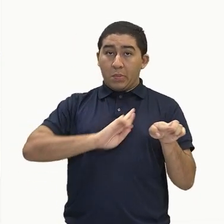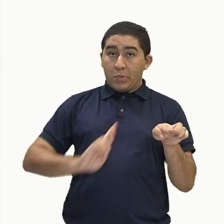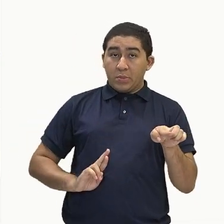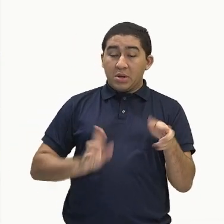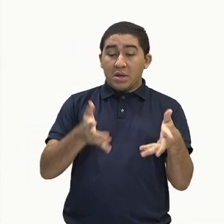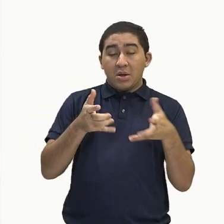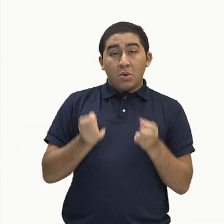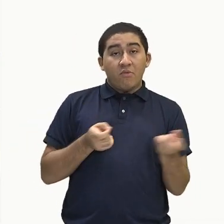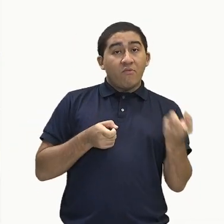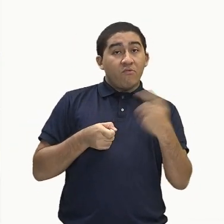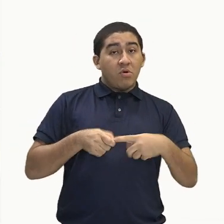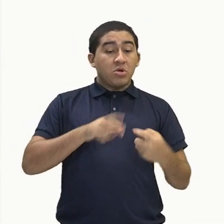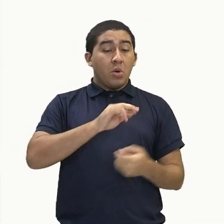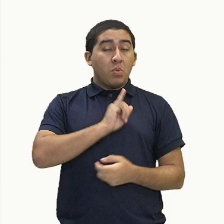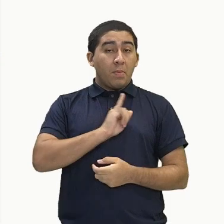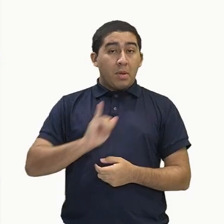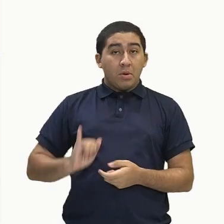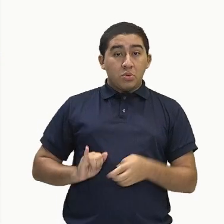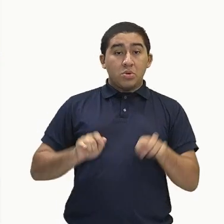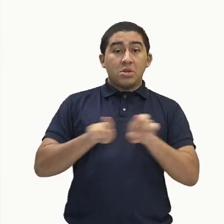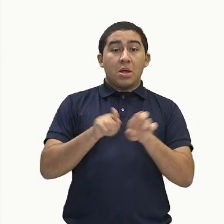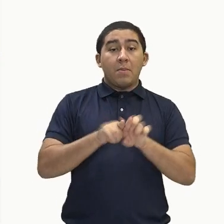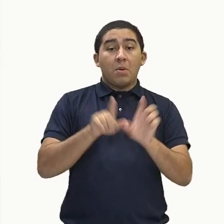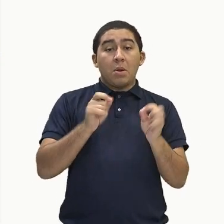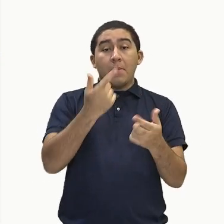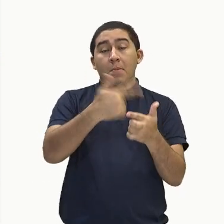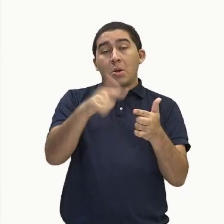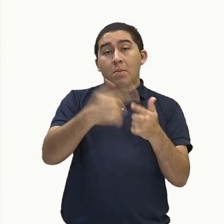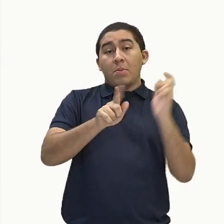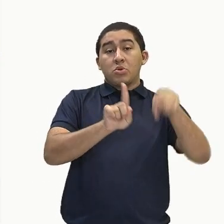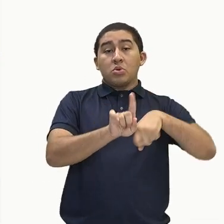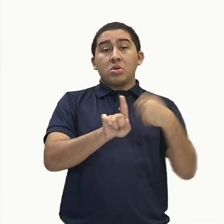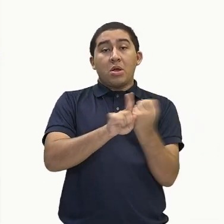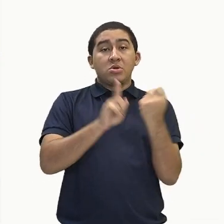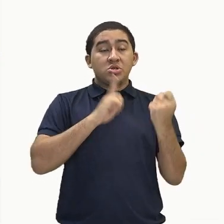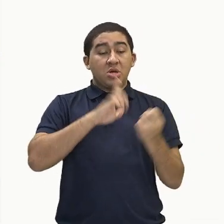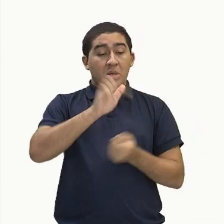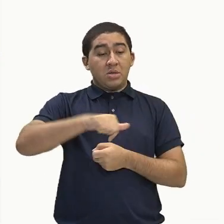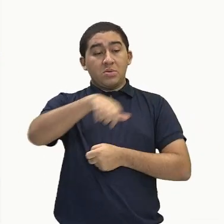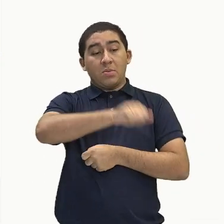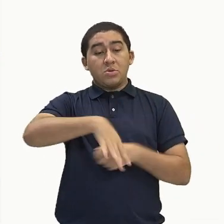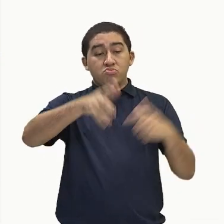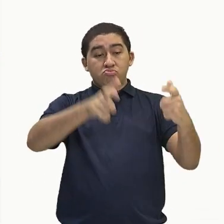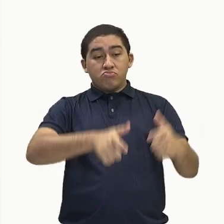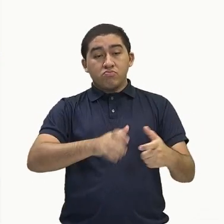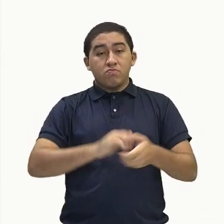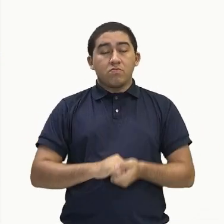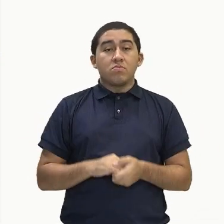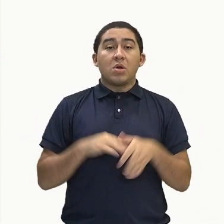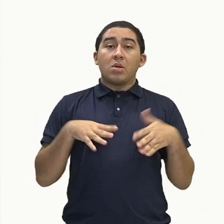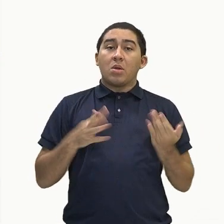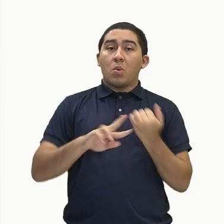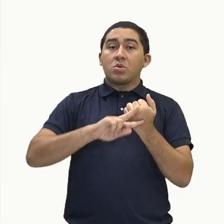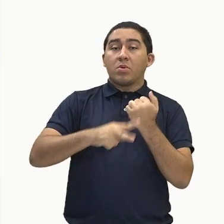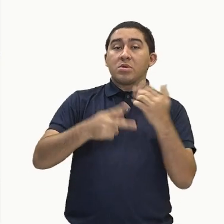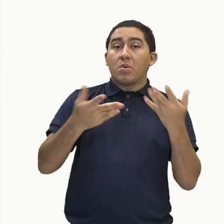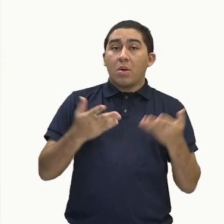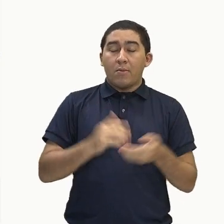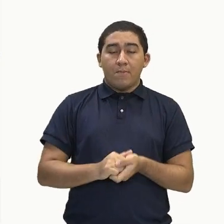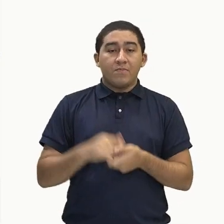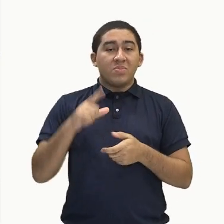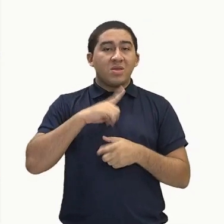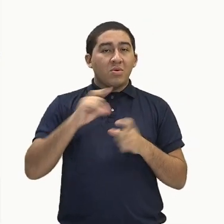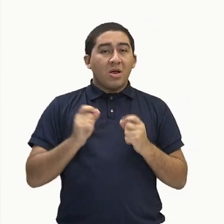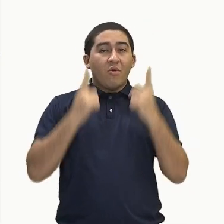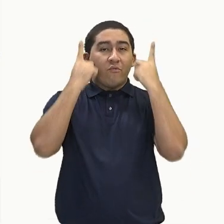imperador, e também a miséria social na qual se encontrava a região de Canudos. Qual vai ser o desfecho? Uma intervenção